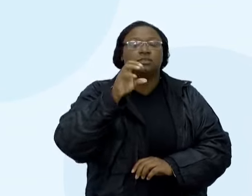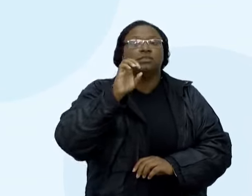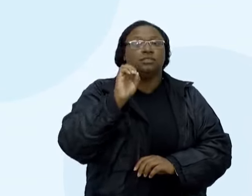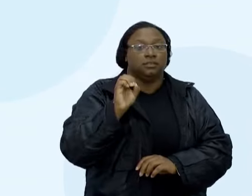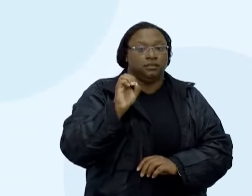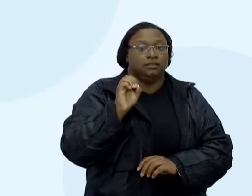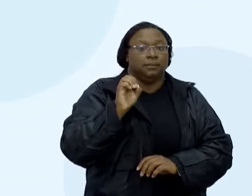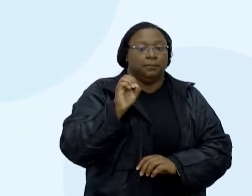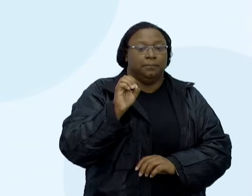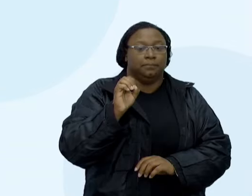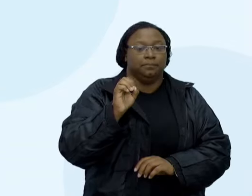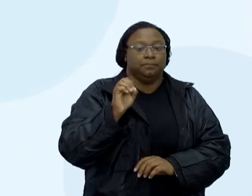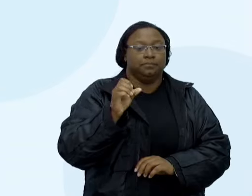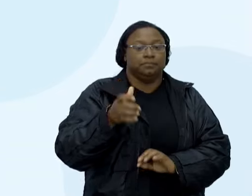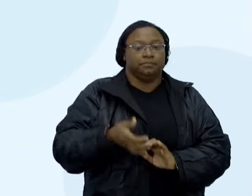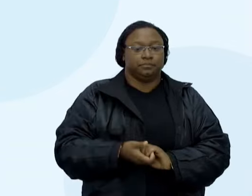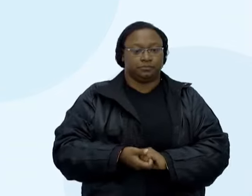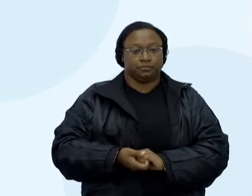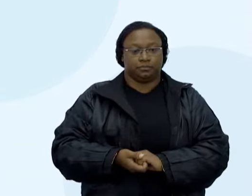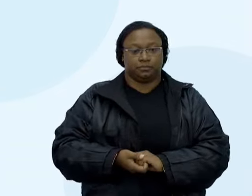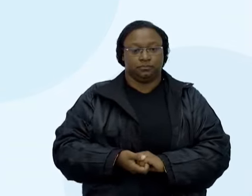630 lumens.